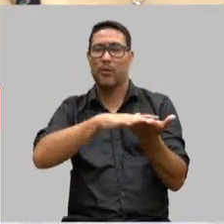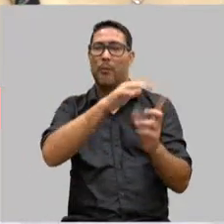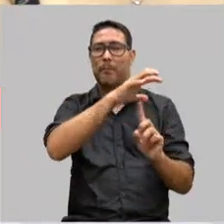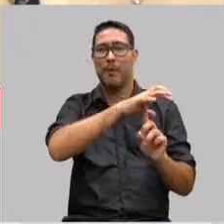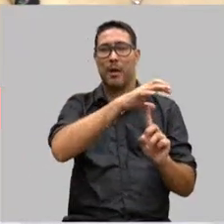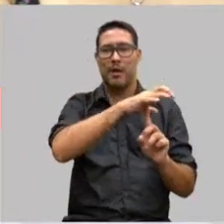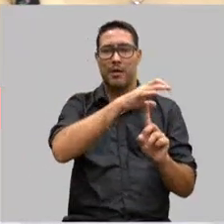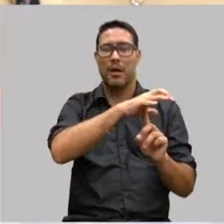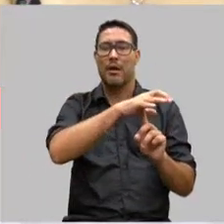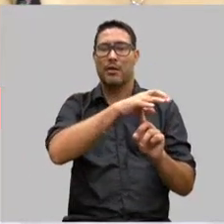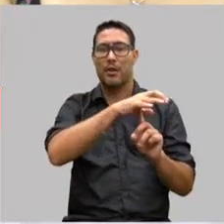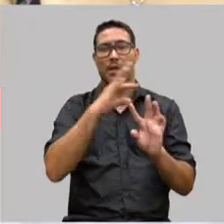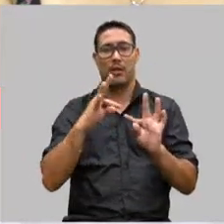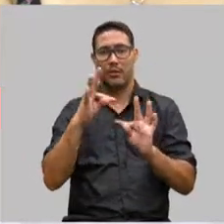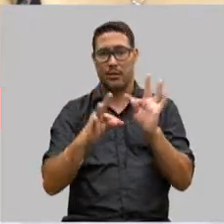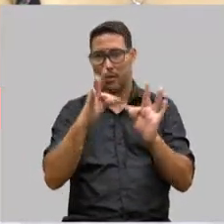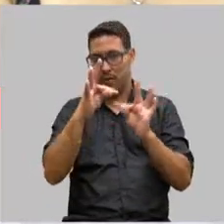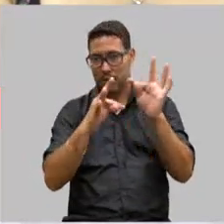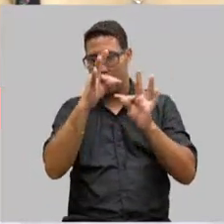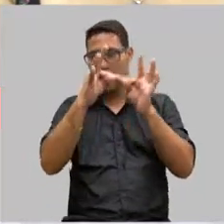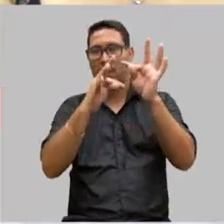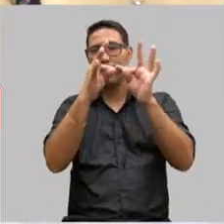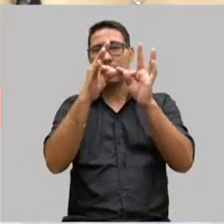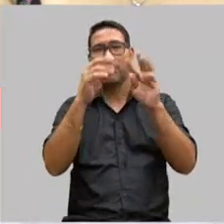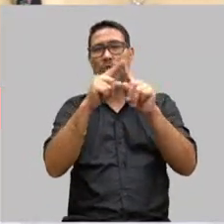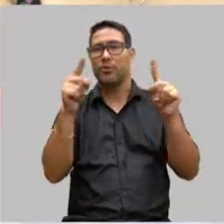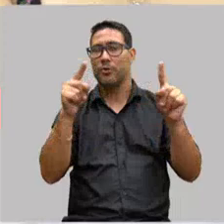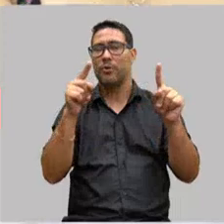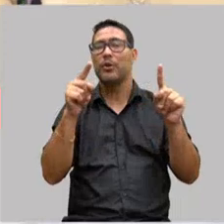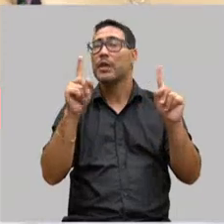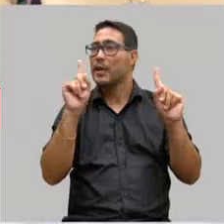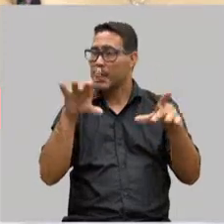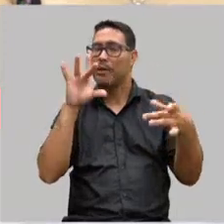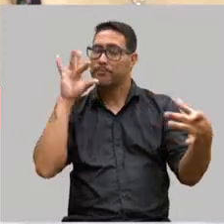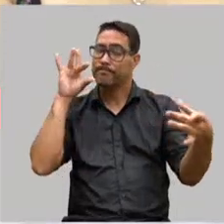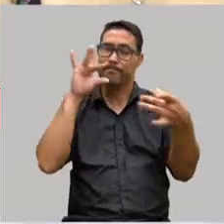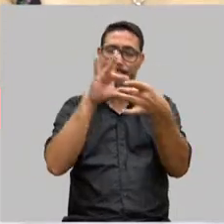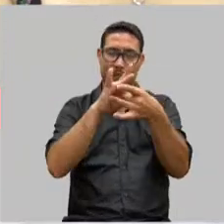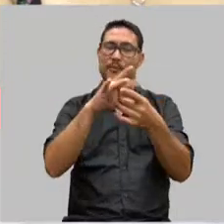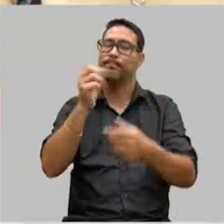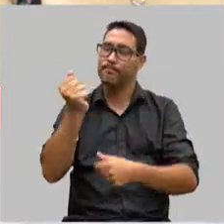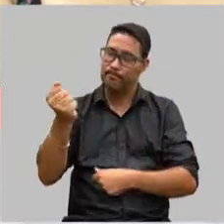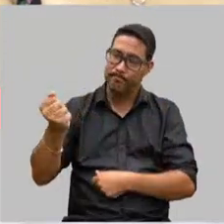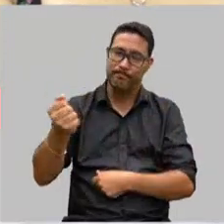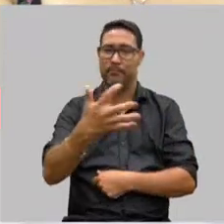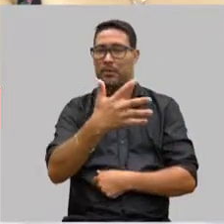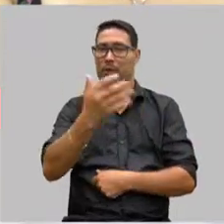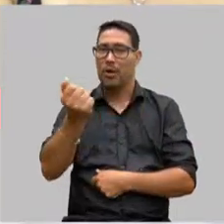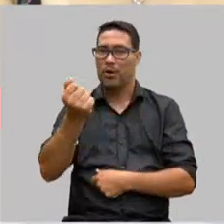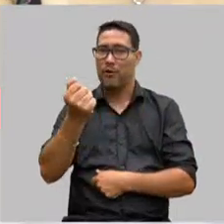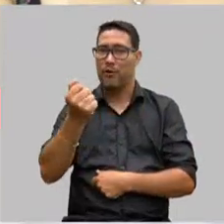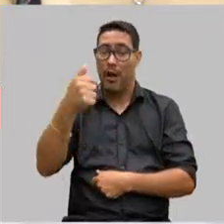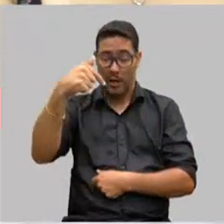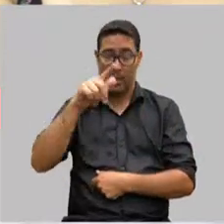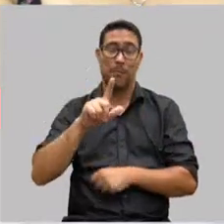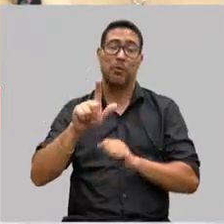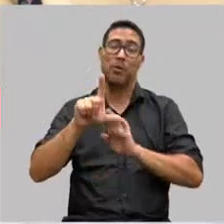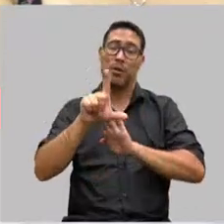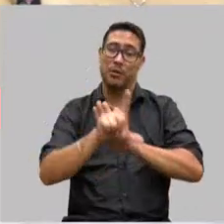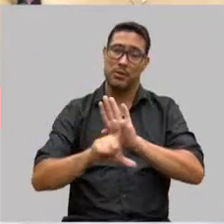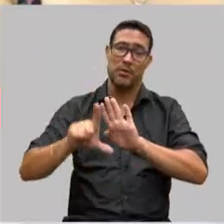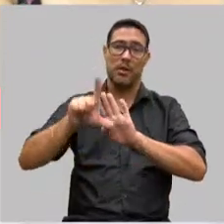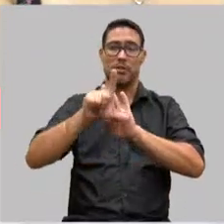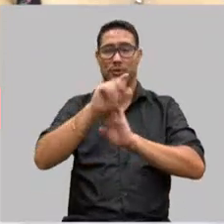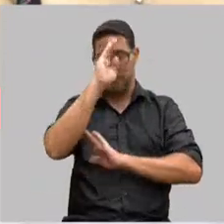tenho certeza, Tadeu, que é uma parceria inédita para o Legislativo brasileiro. Quer dizer, essa